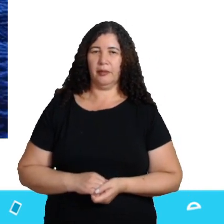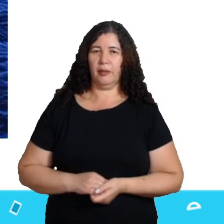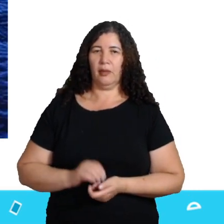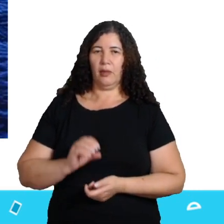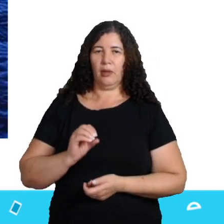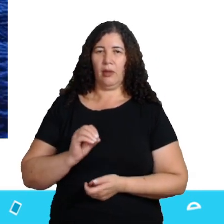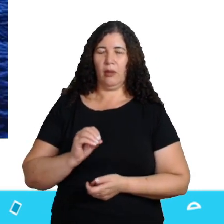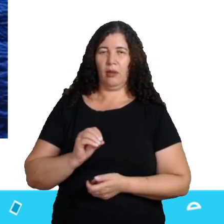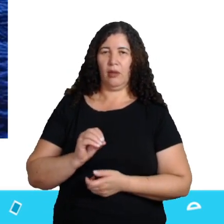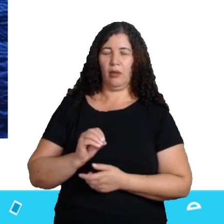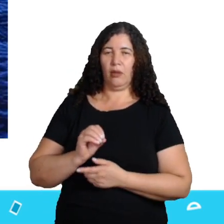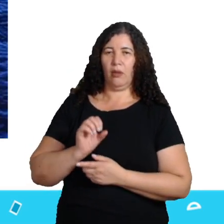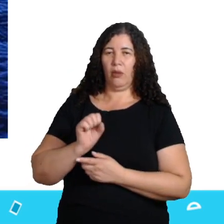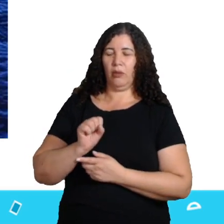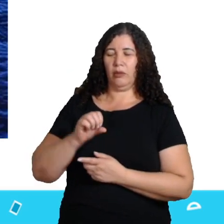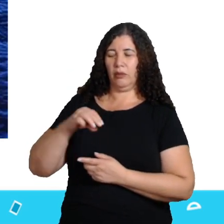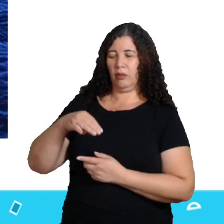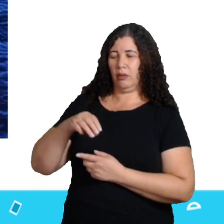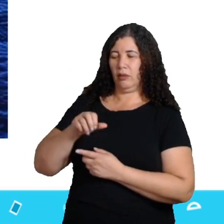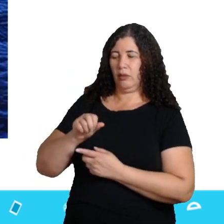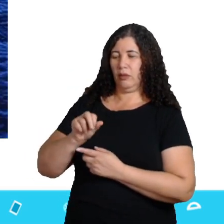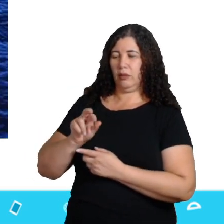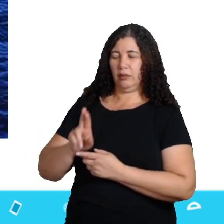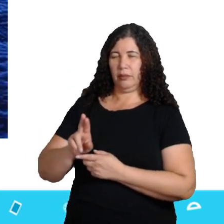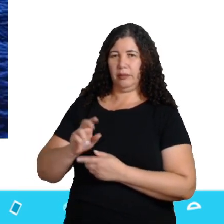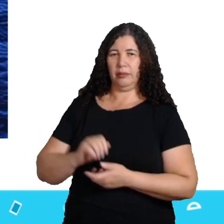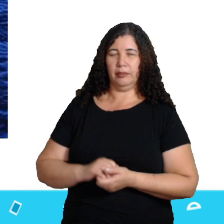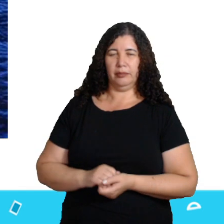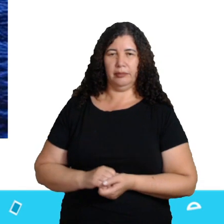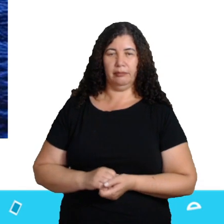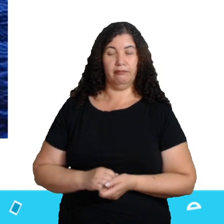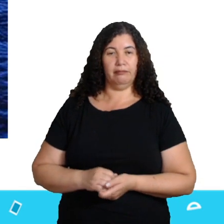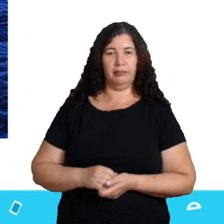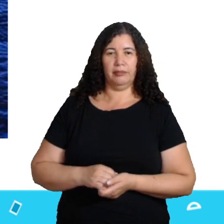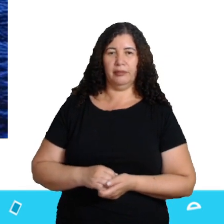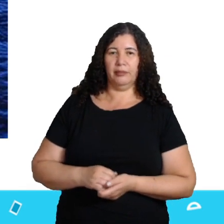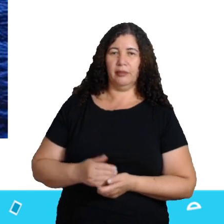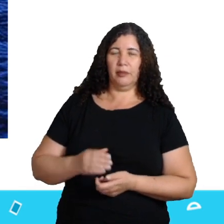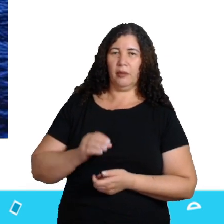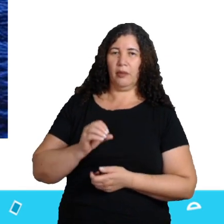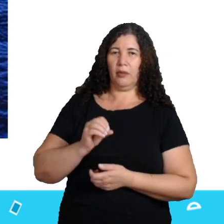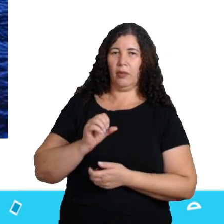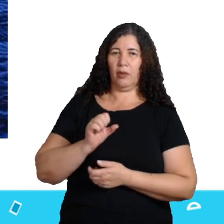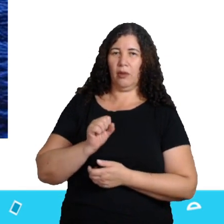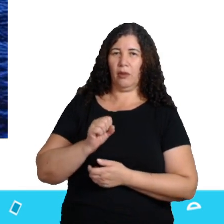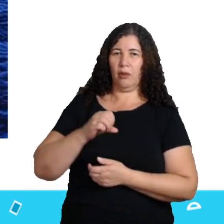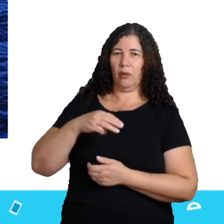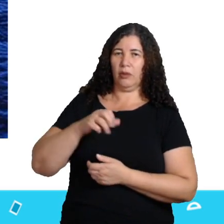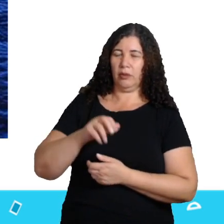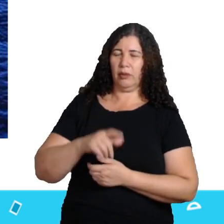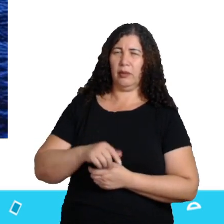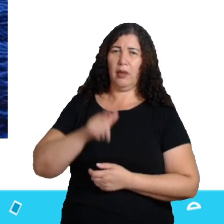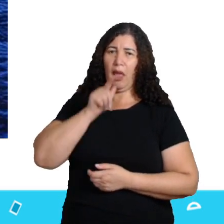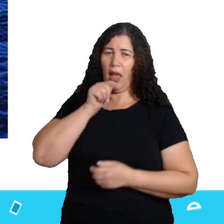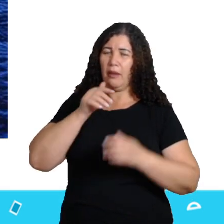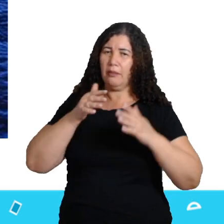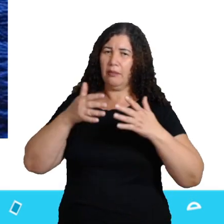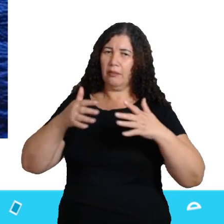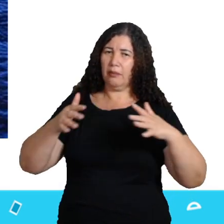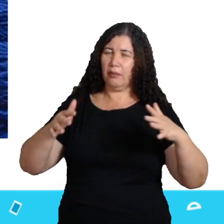Os Mar. Os mar, mar,